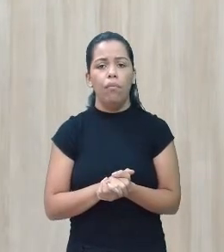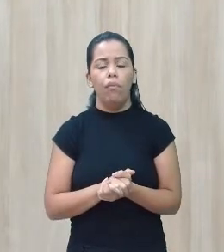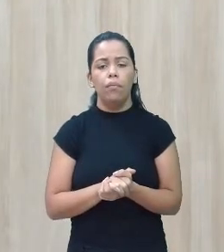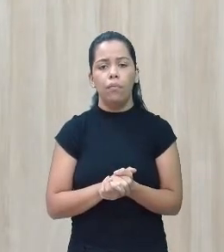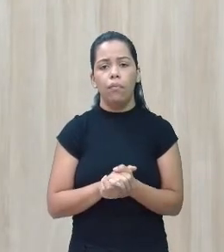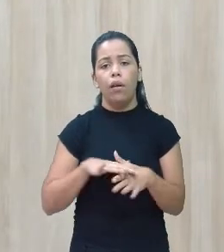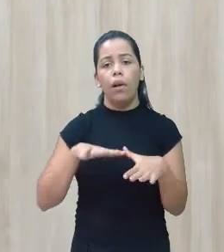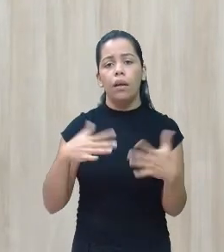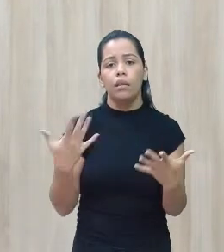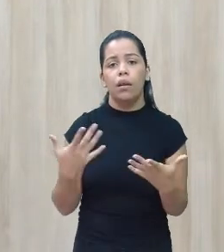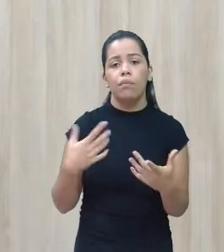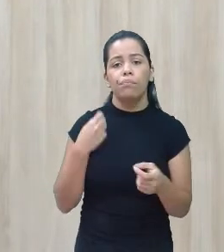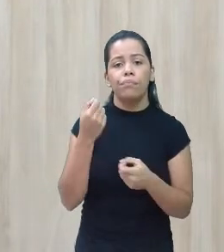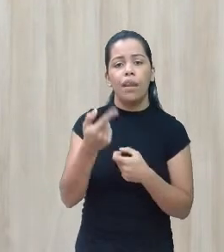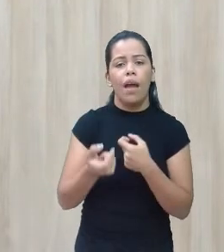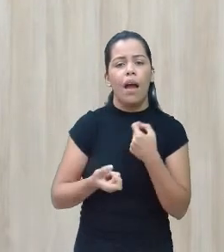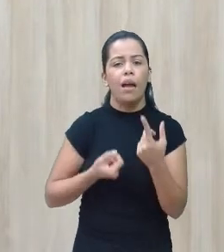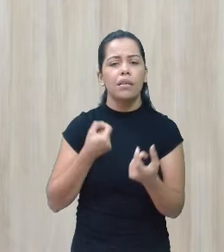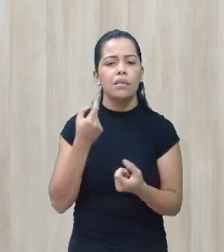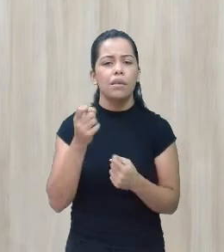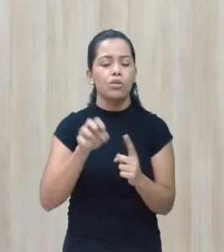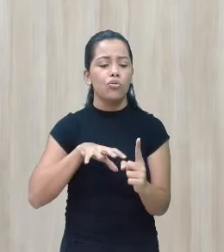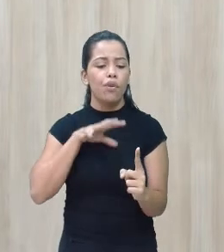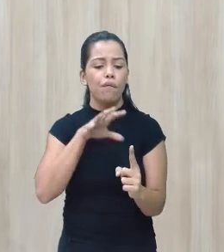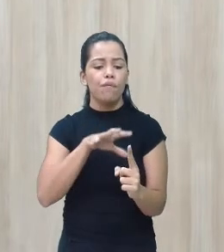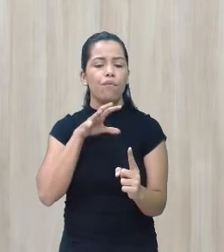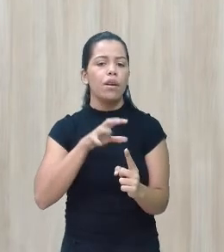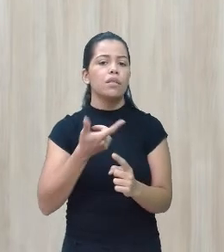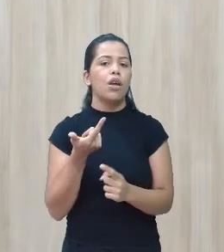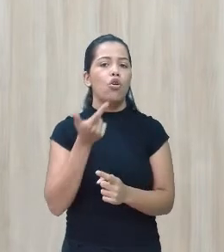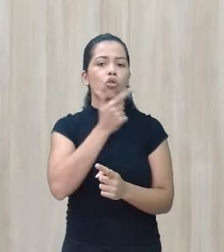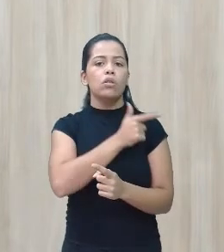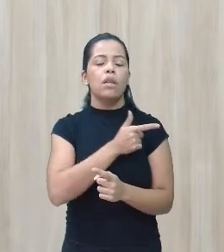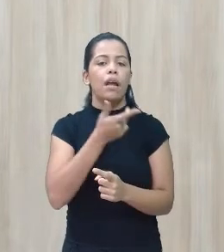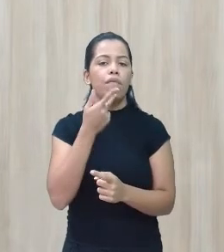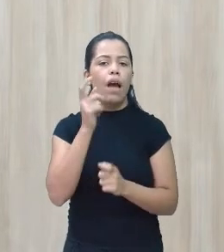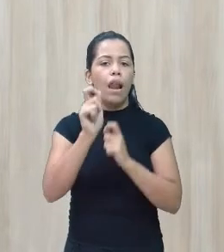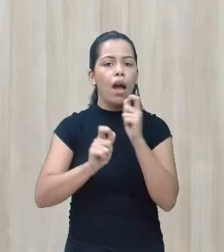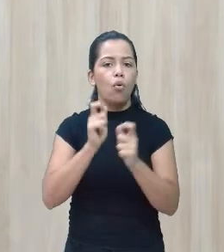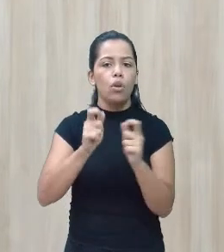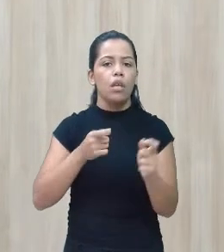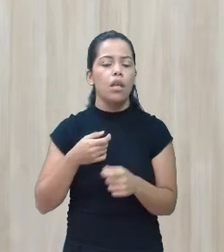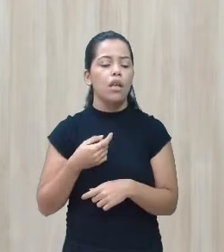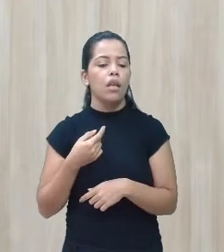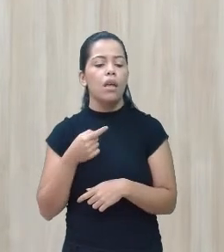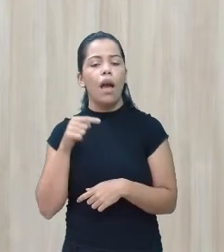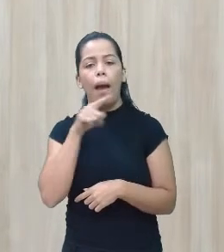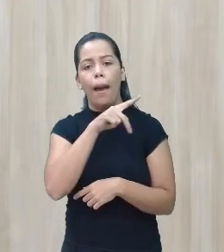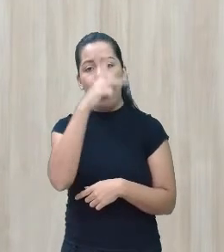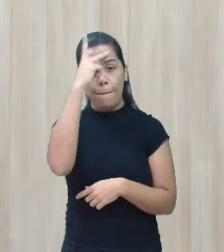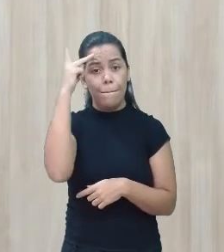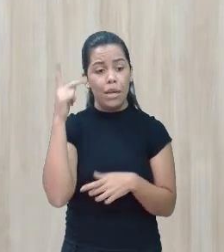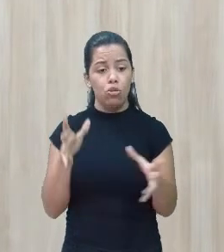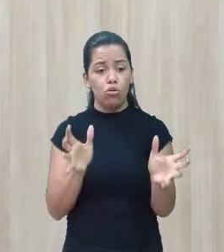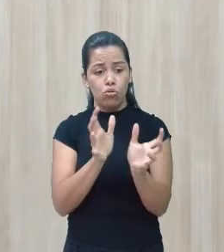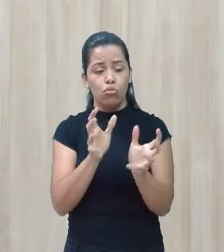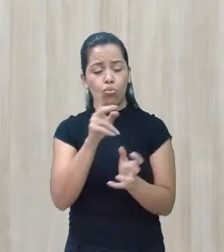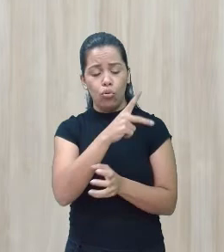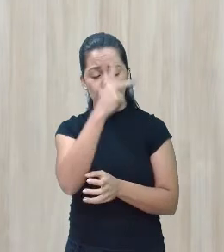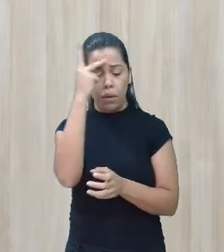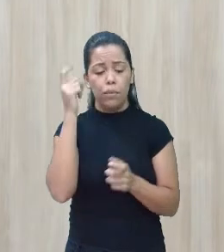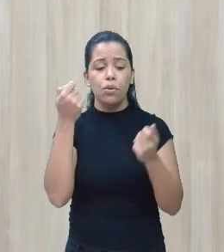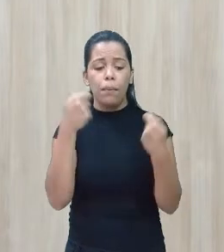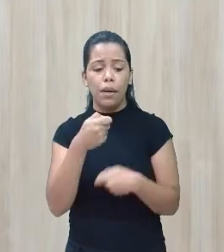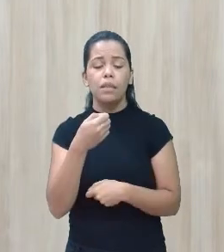realmente. Às vezes o influencer dita moda sobre o que as pessoas consomem, sobre como elas comem, da forma como elas postam,